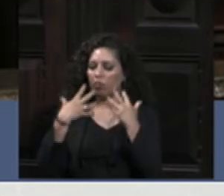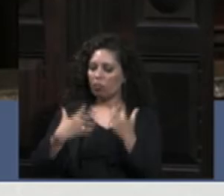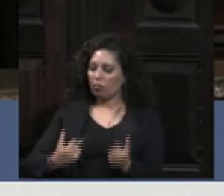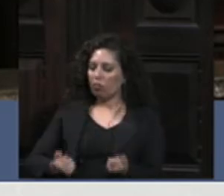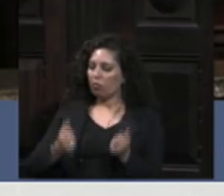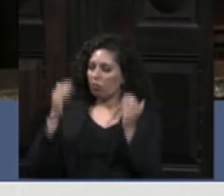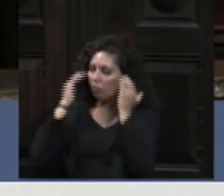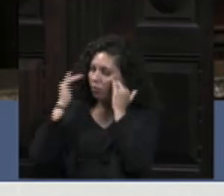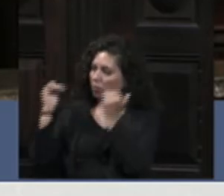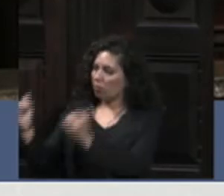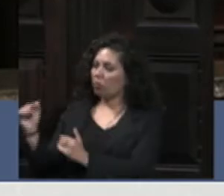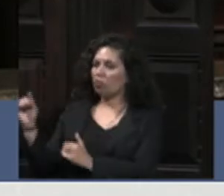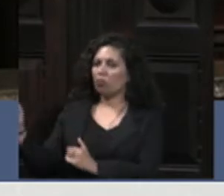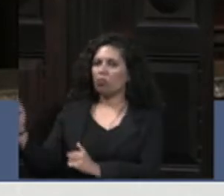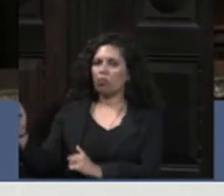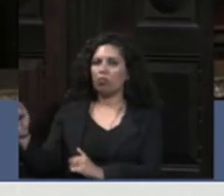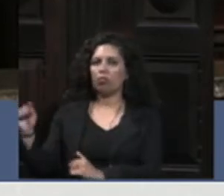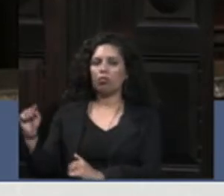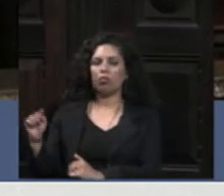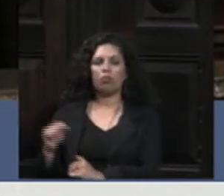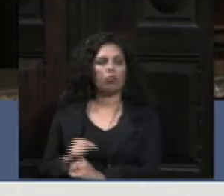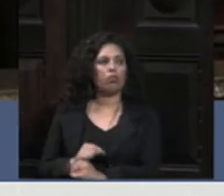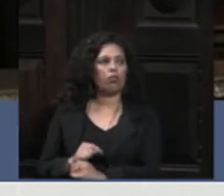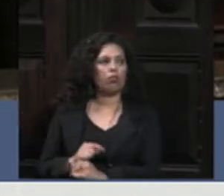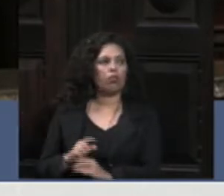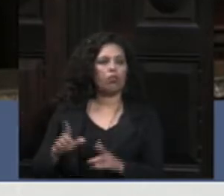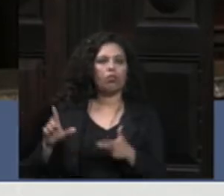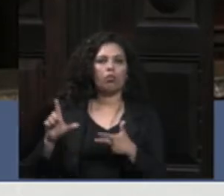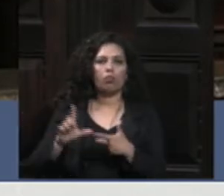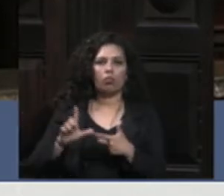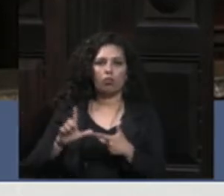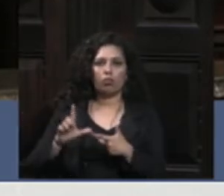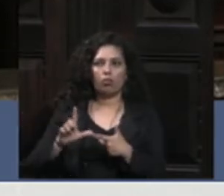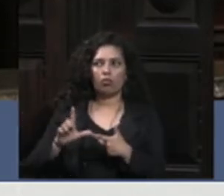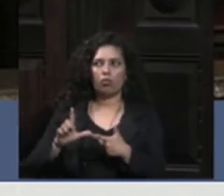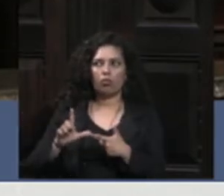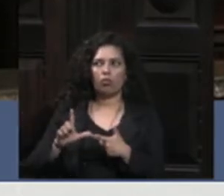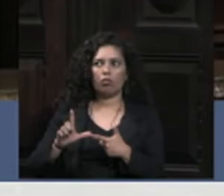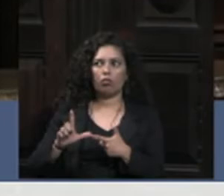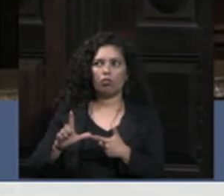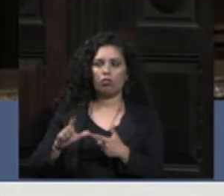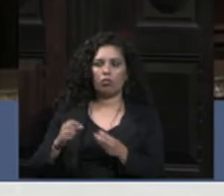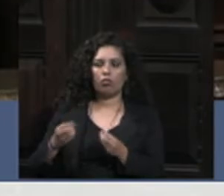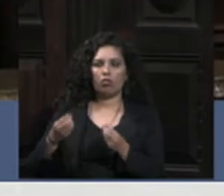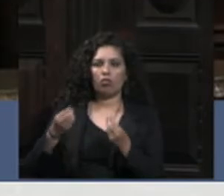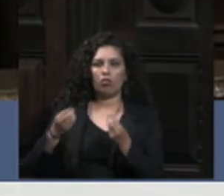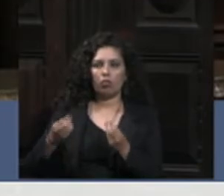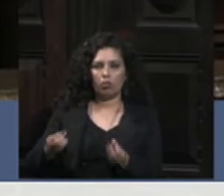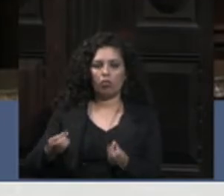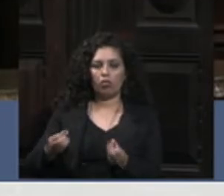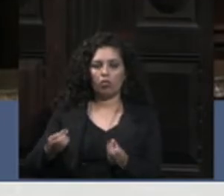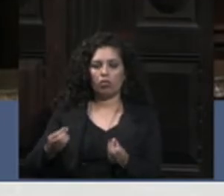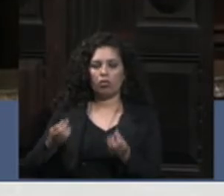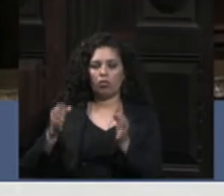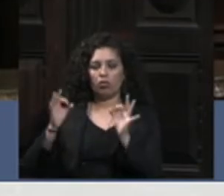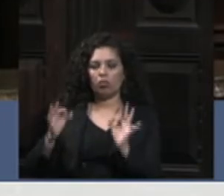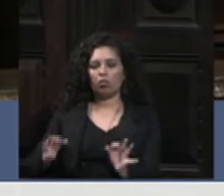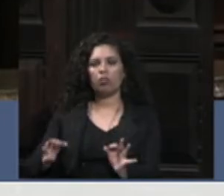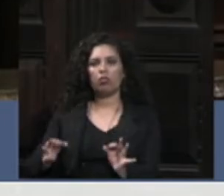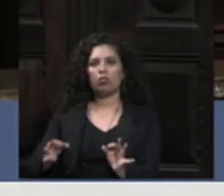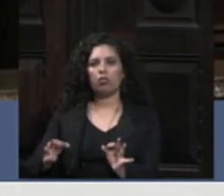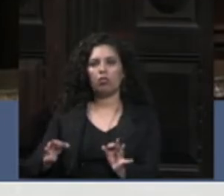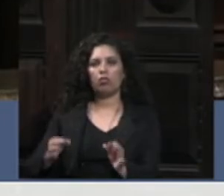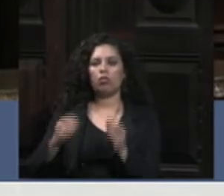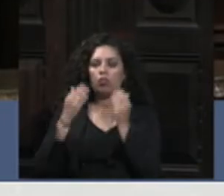a qualquer insinuação. O poder legislativo vai dar a demonstração definitiva que